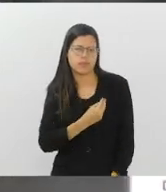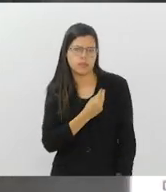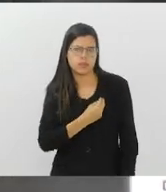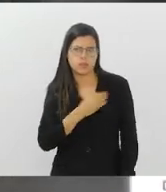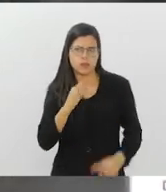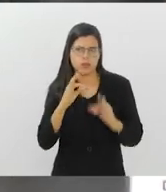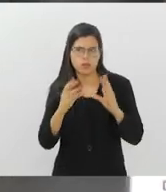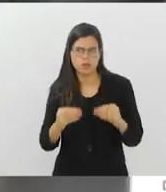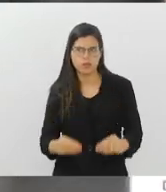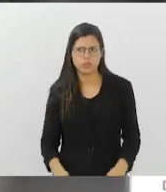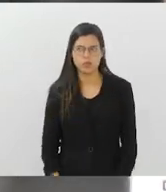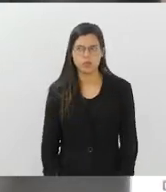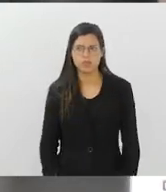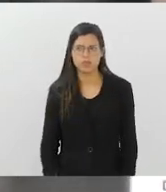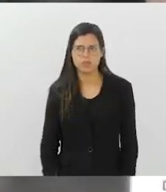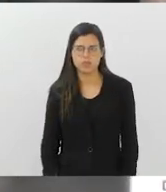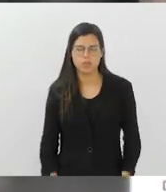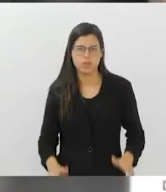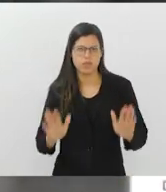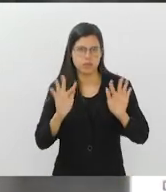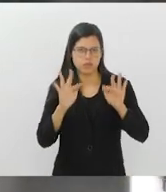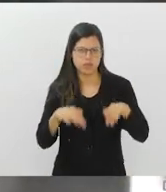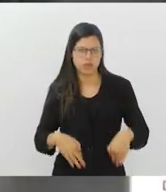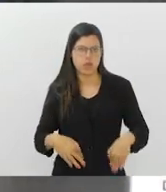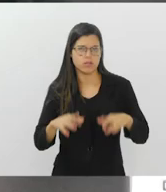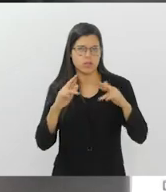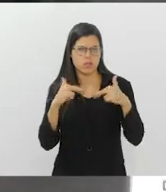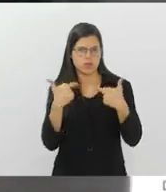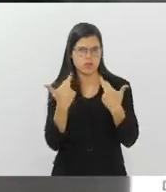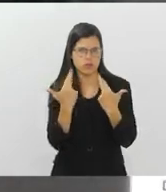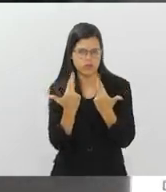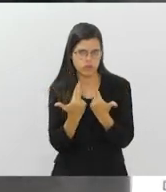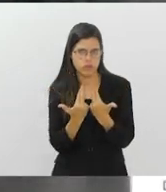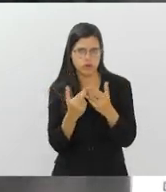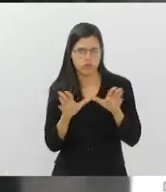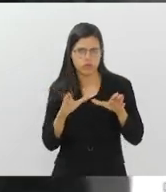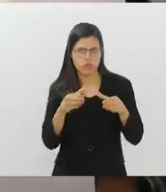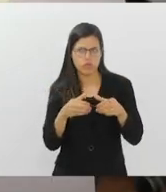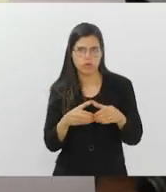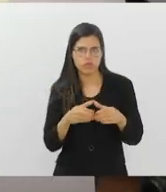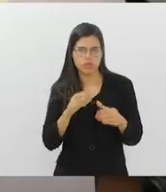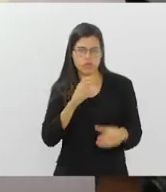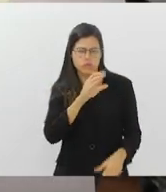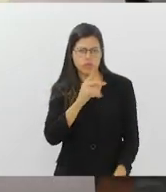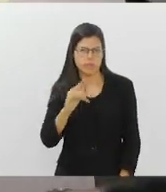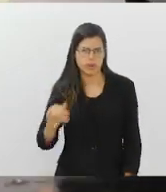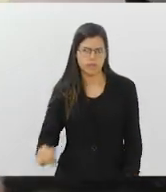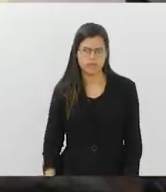Declaro encerrada a nossa reunião da Comissão Parlamentar de Inquérito.